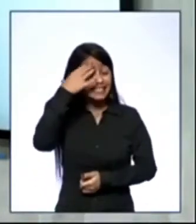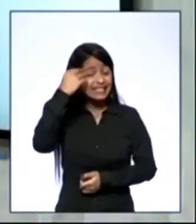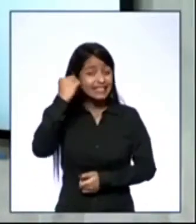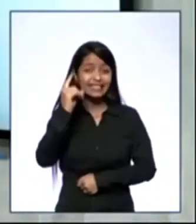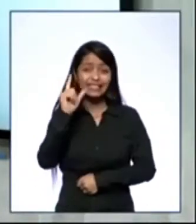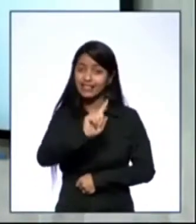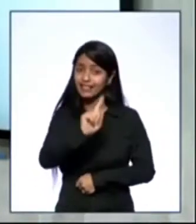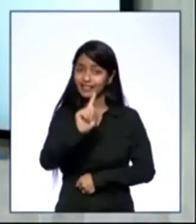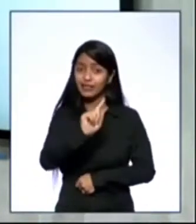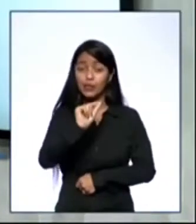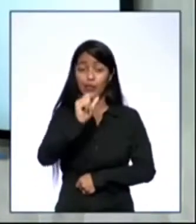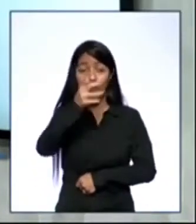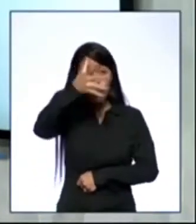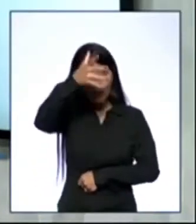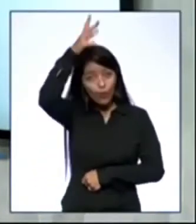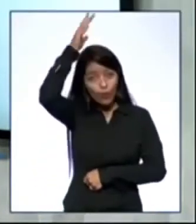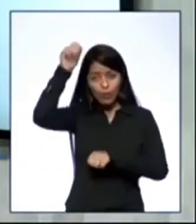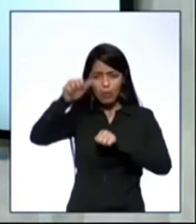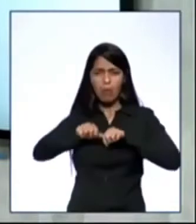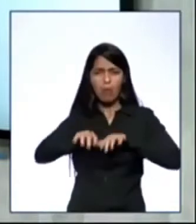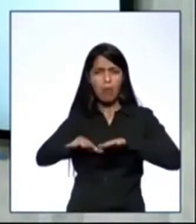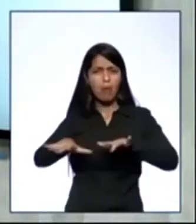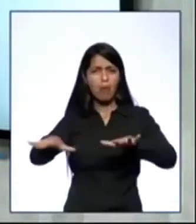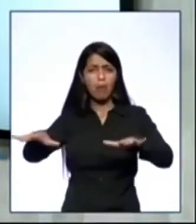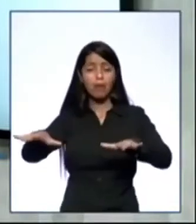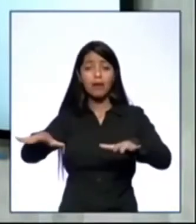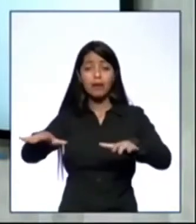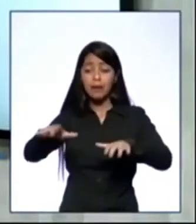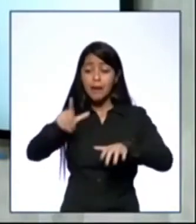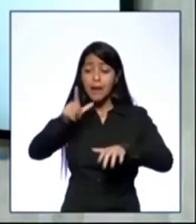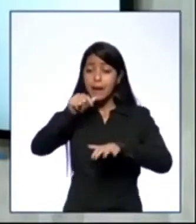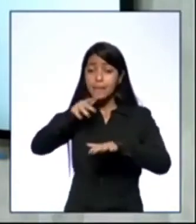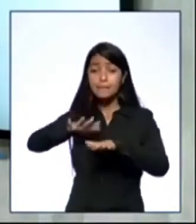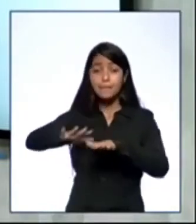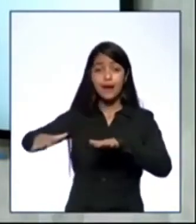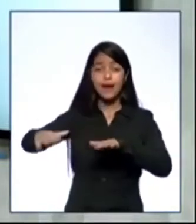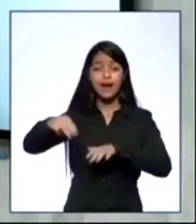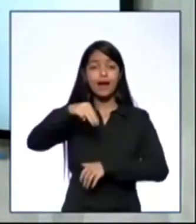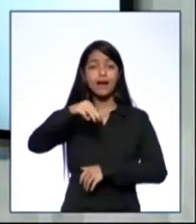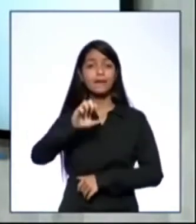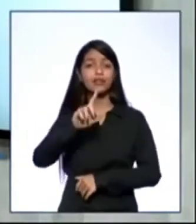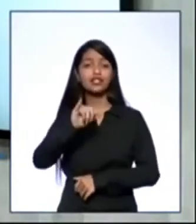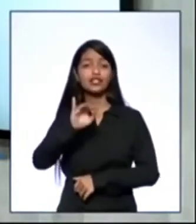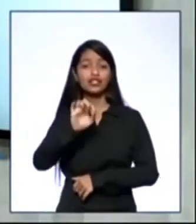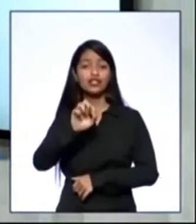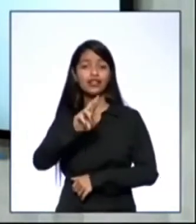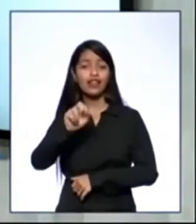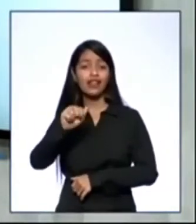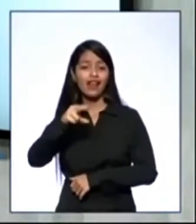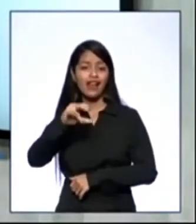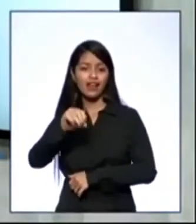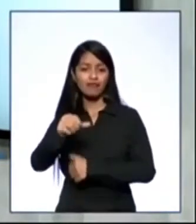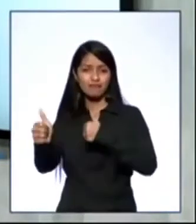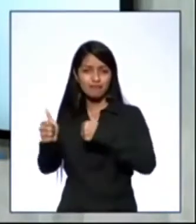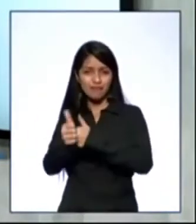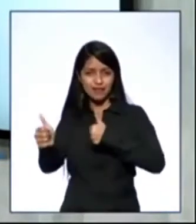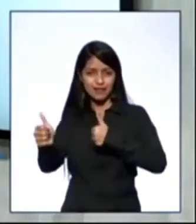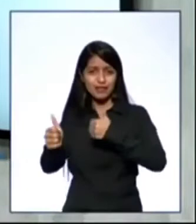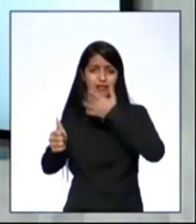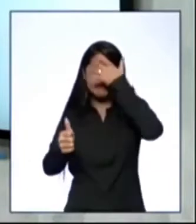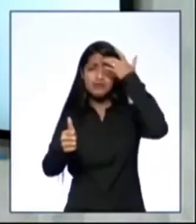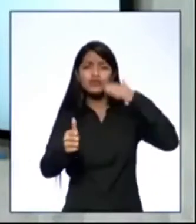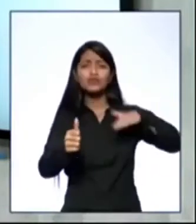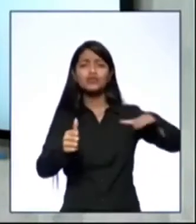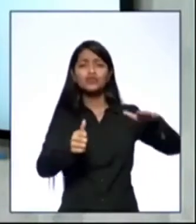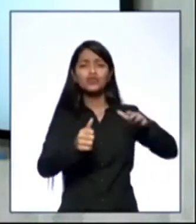essa expansão romana, ela aconteceu no entorno do Mar Mediterrâneo. Os romanos, inclusive, era aquilo que eles chamavam de Mare Nostrum. Mare Nostrum, o